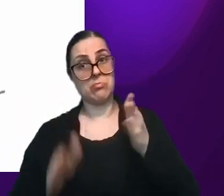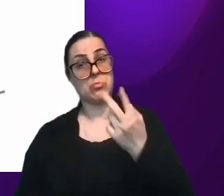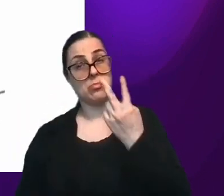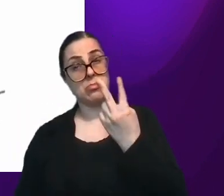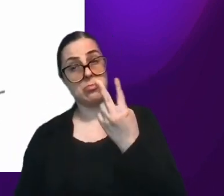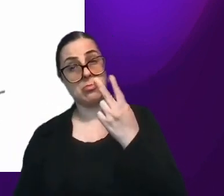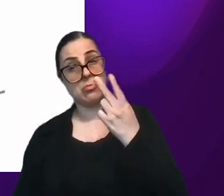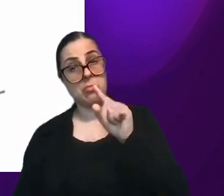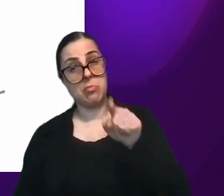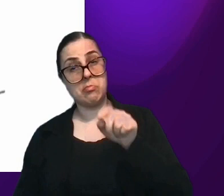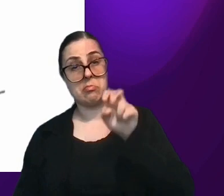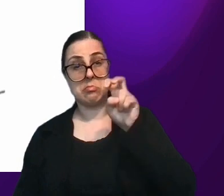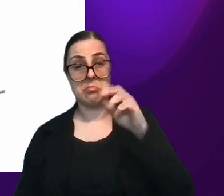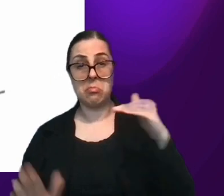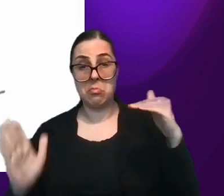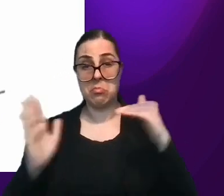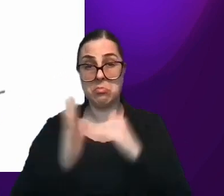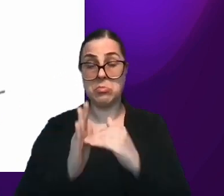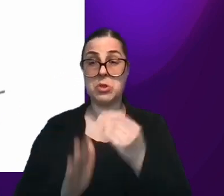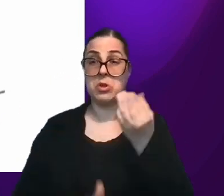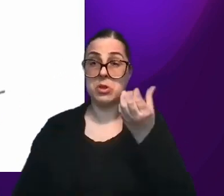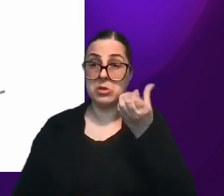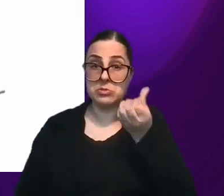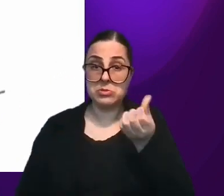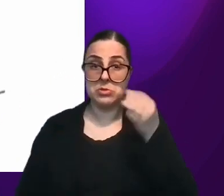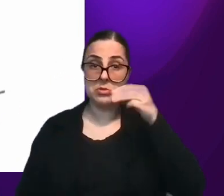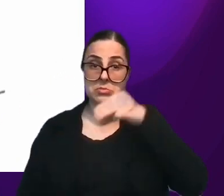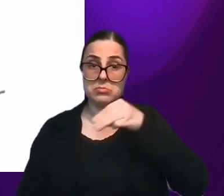5 a 6 milimol por litro de sangue.